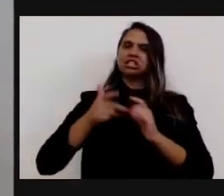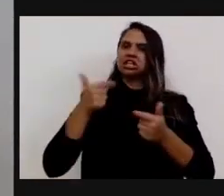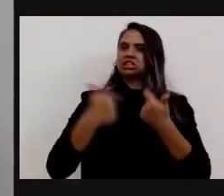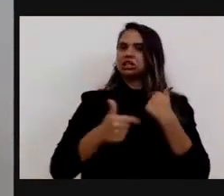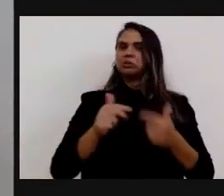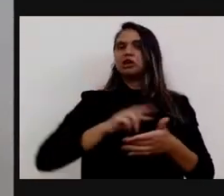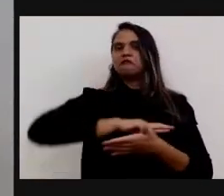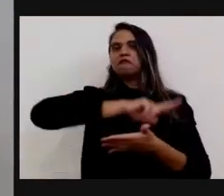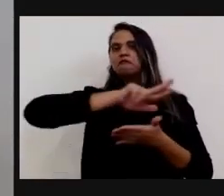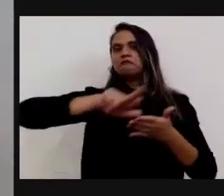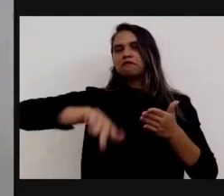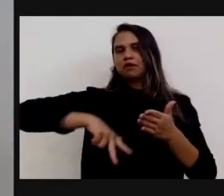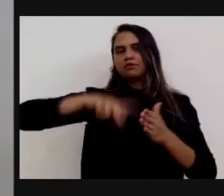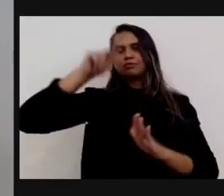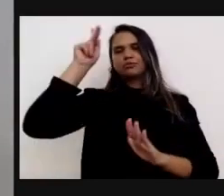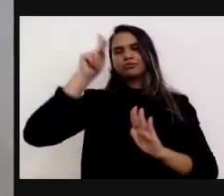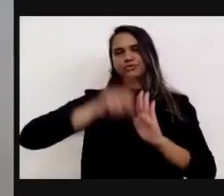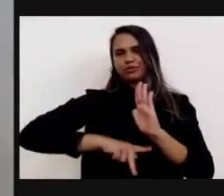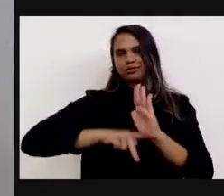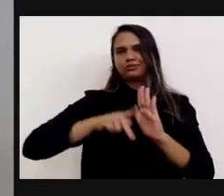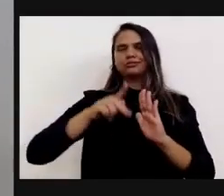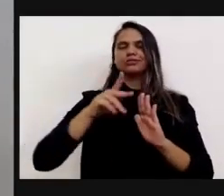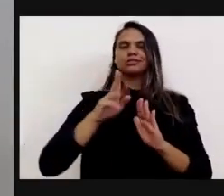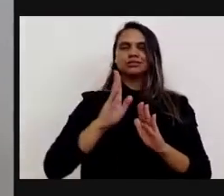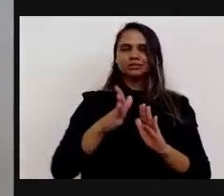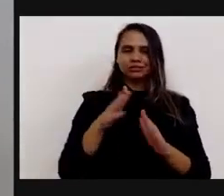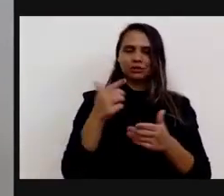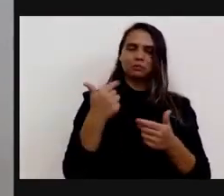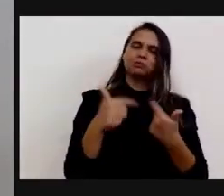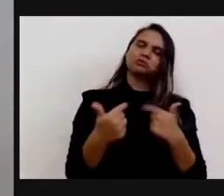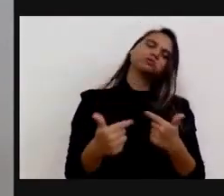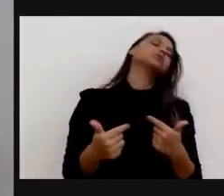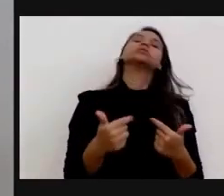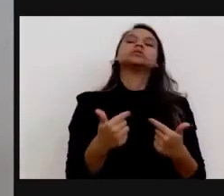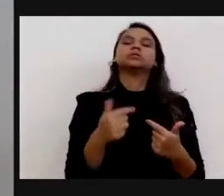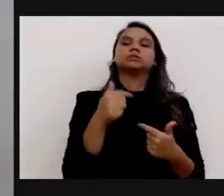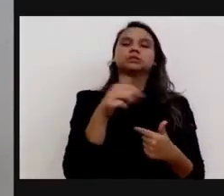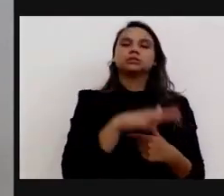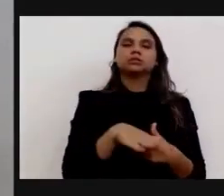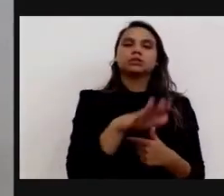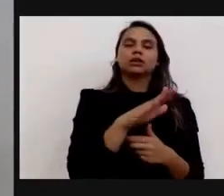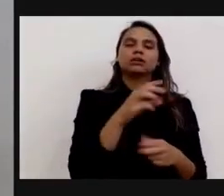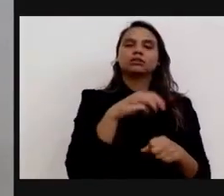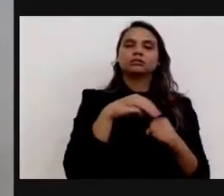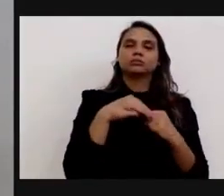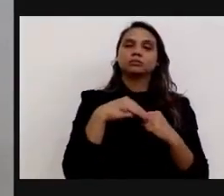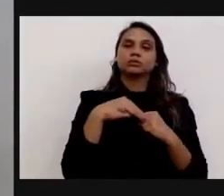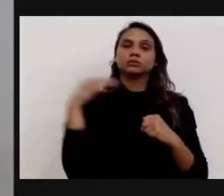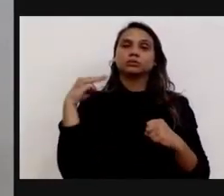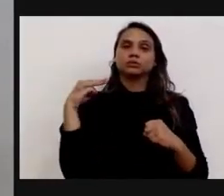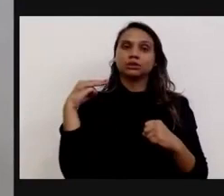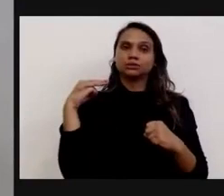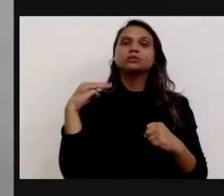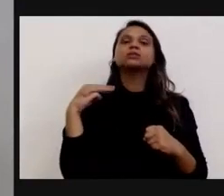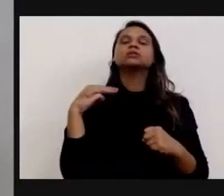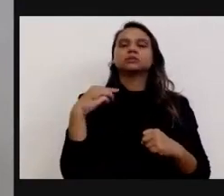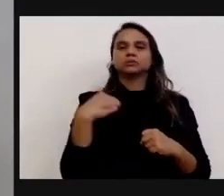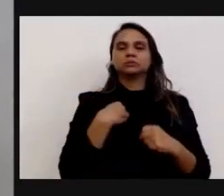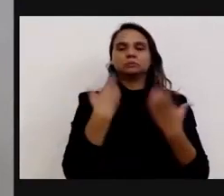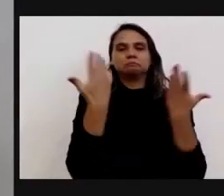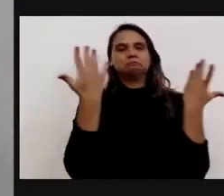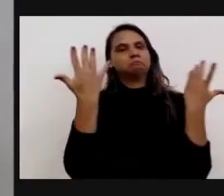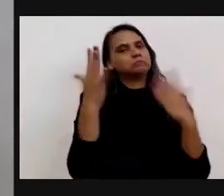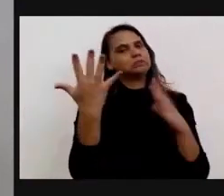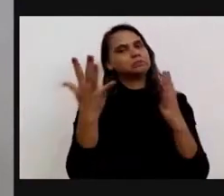de inovação mas sou professor do programa de mestrado é desde o começo então parabeniza